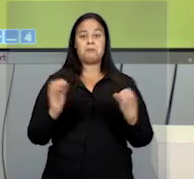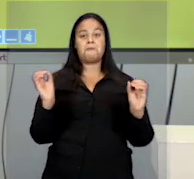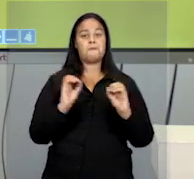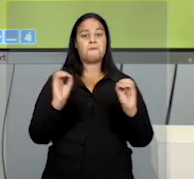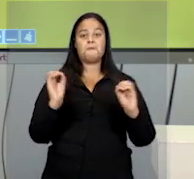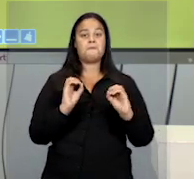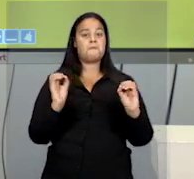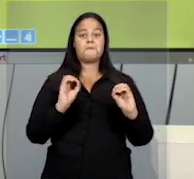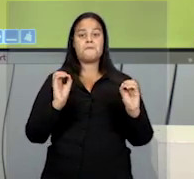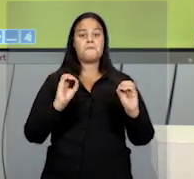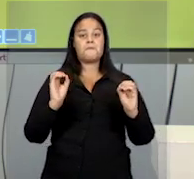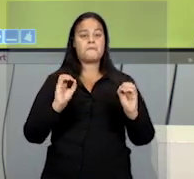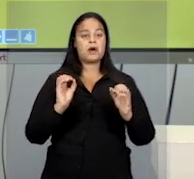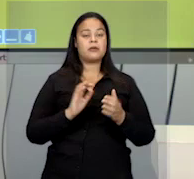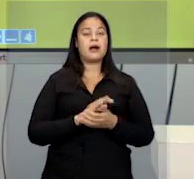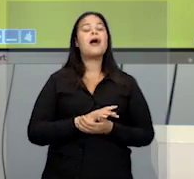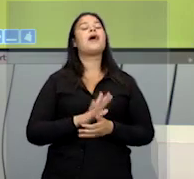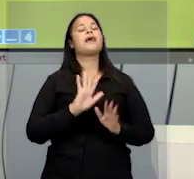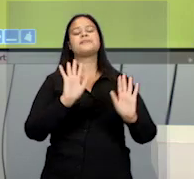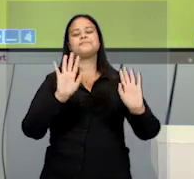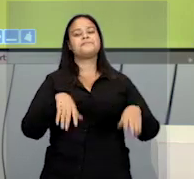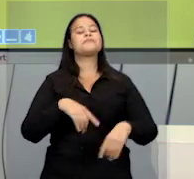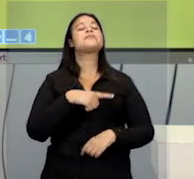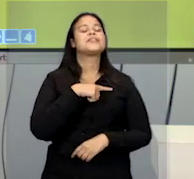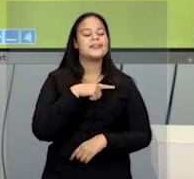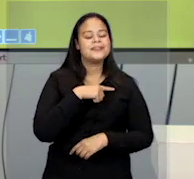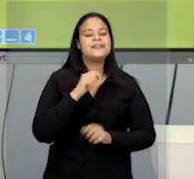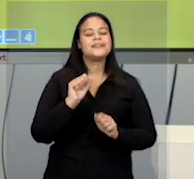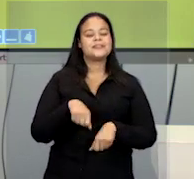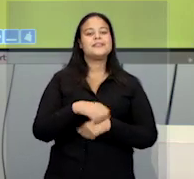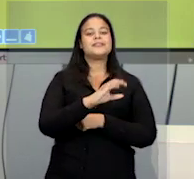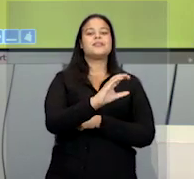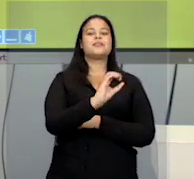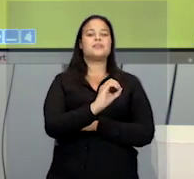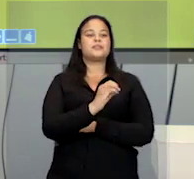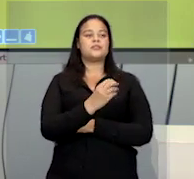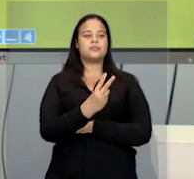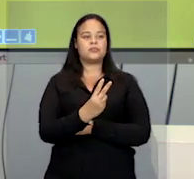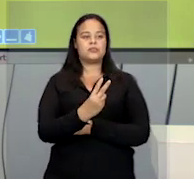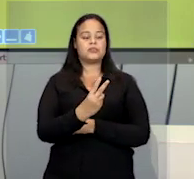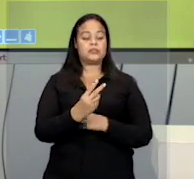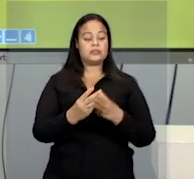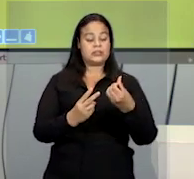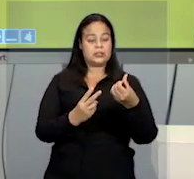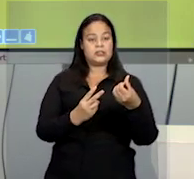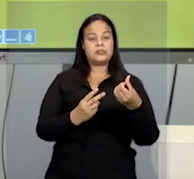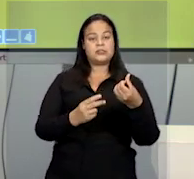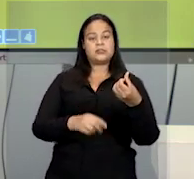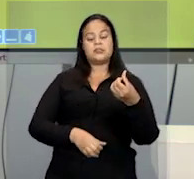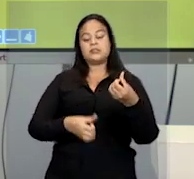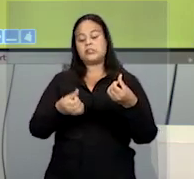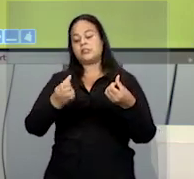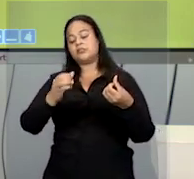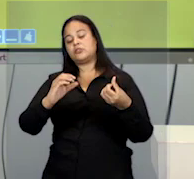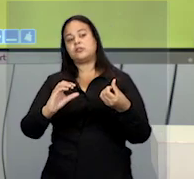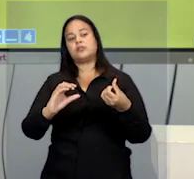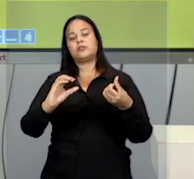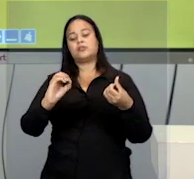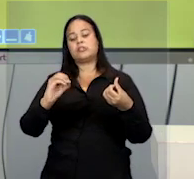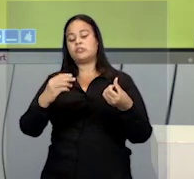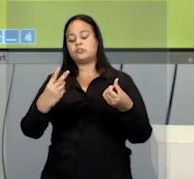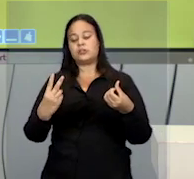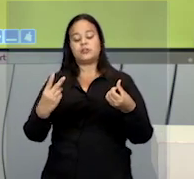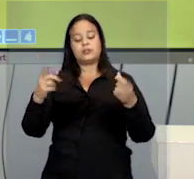eu possa... Ah, não, tenho sim, olha, tenho CO2 aqui. 6 CO2 aqui, 6 CO2 aqui. Posso